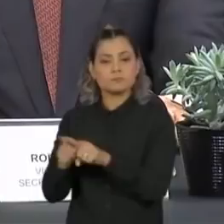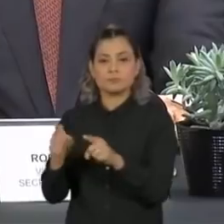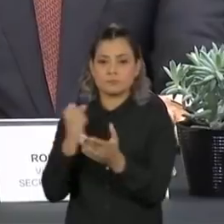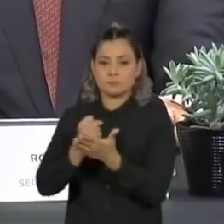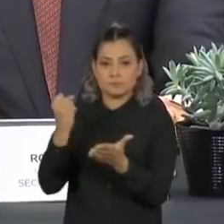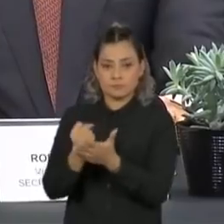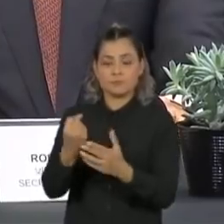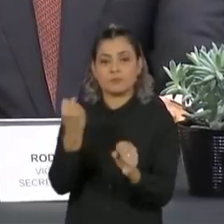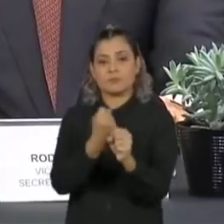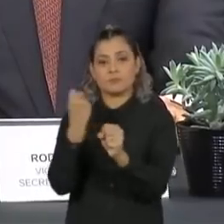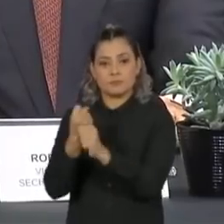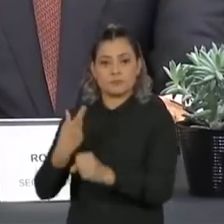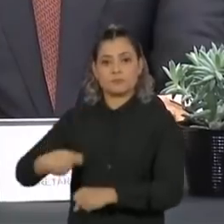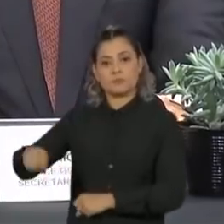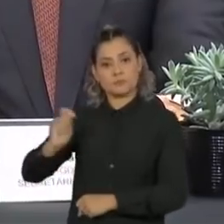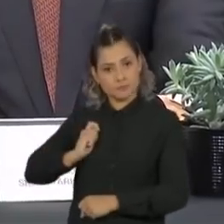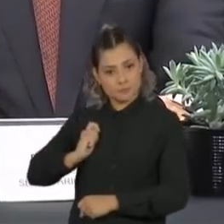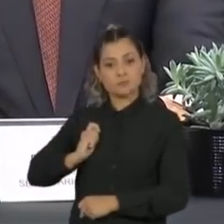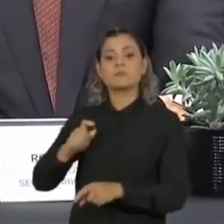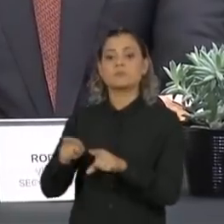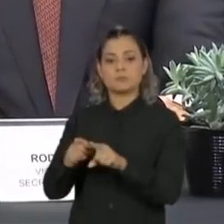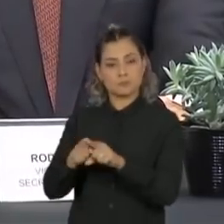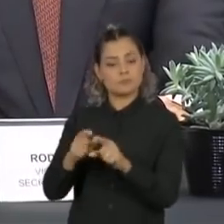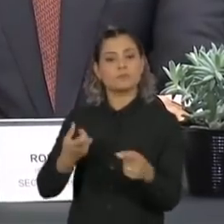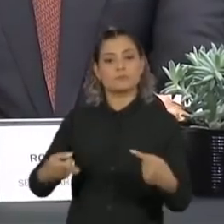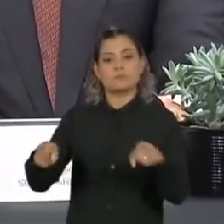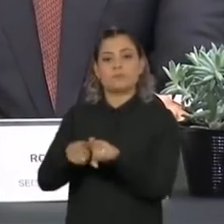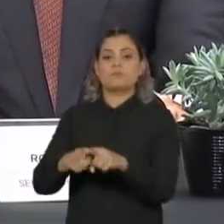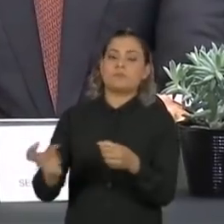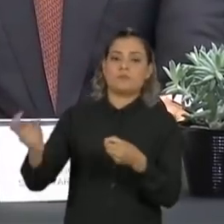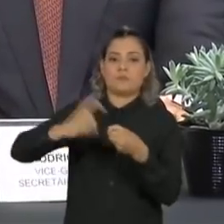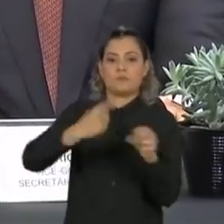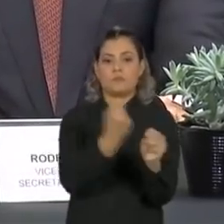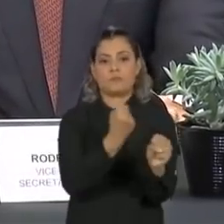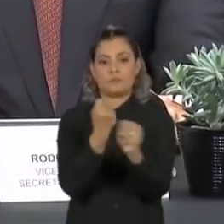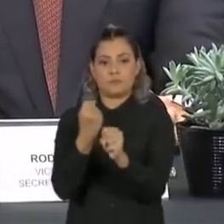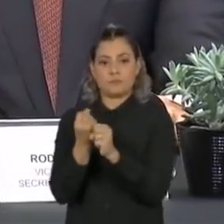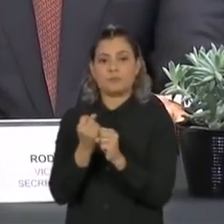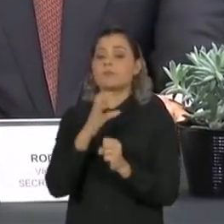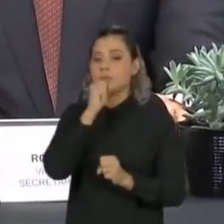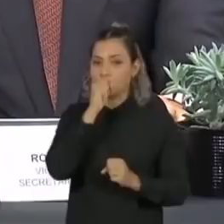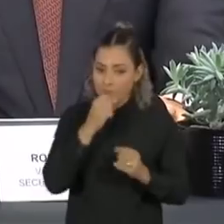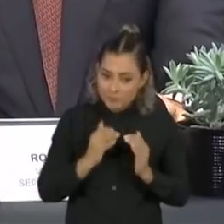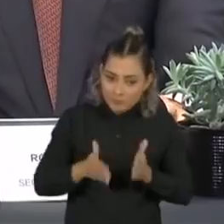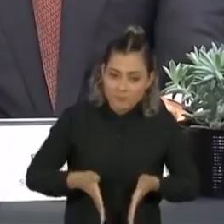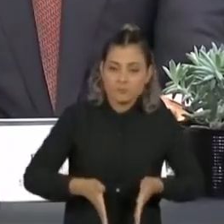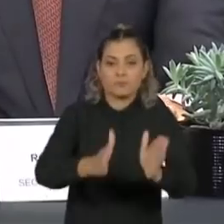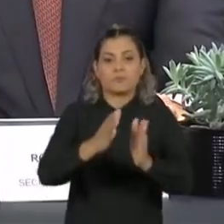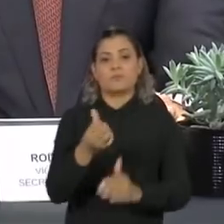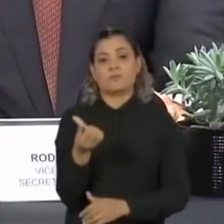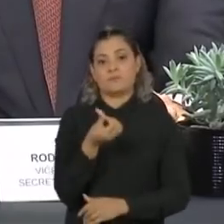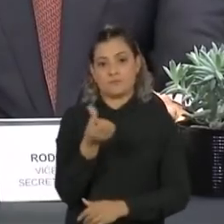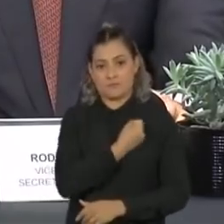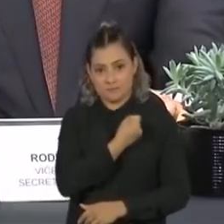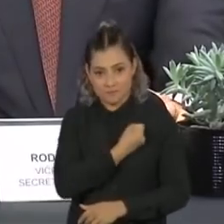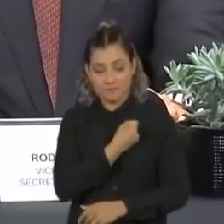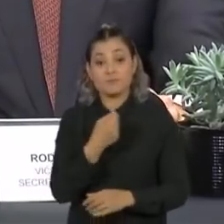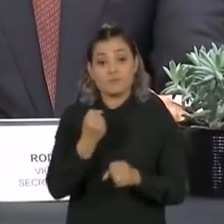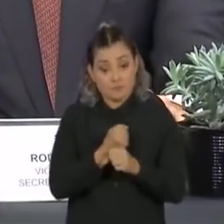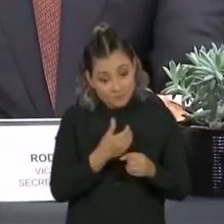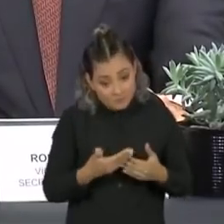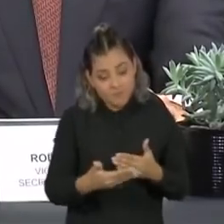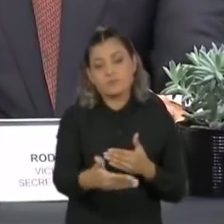construtora espanhola Acciona para a retomada das obras da linha 6 laranja do metrô ainda este